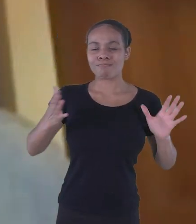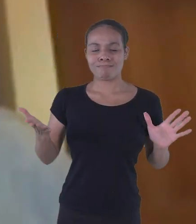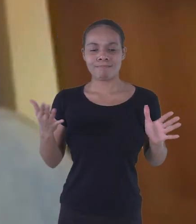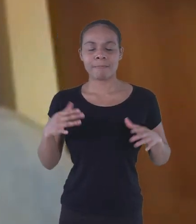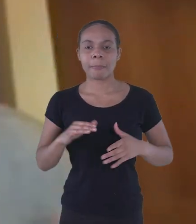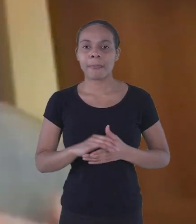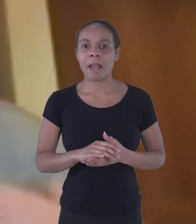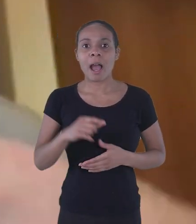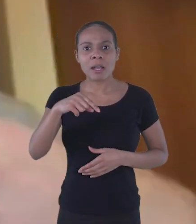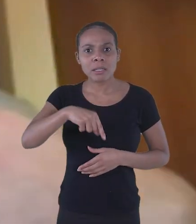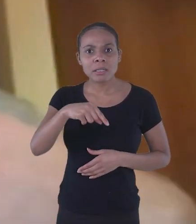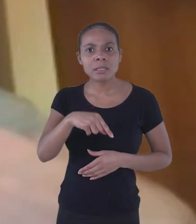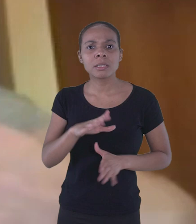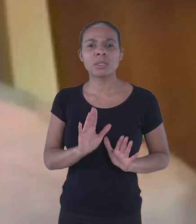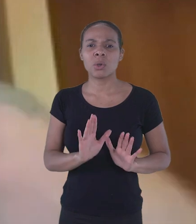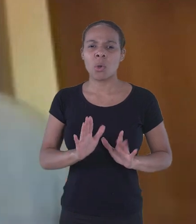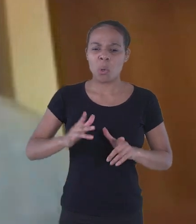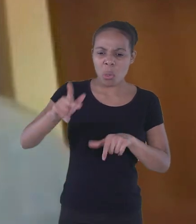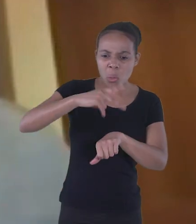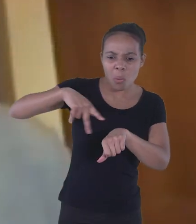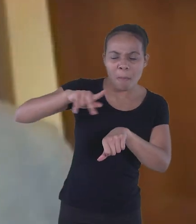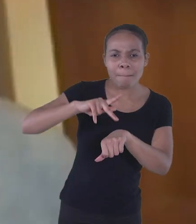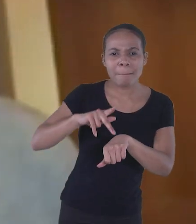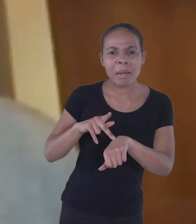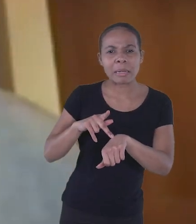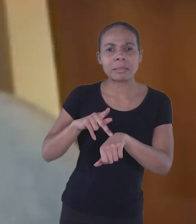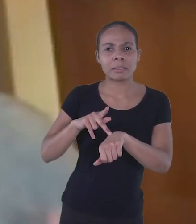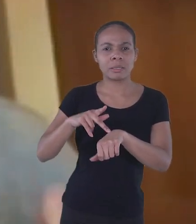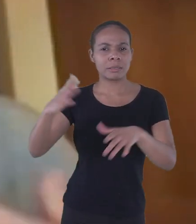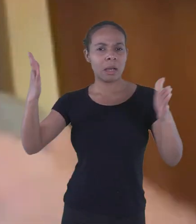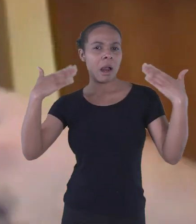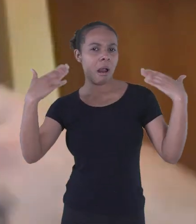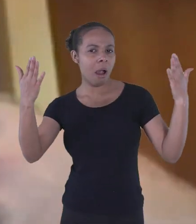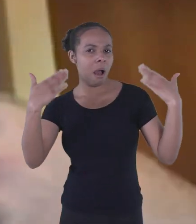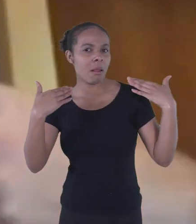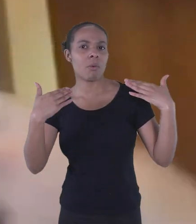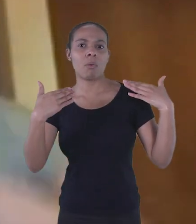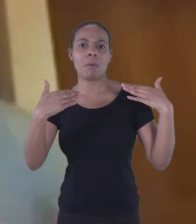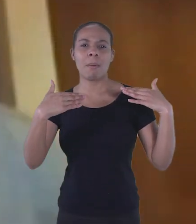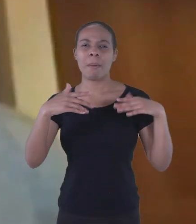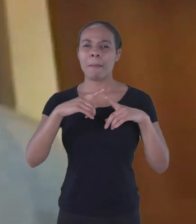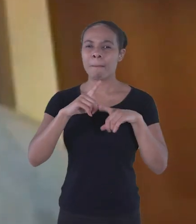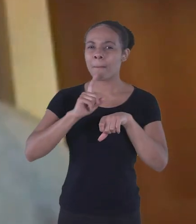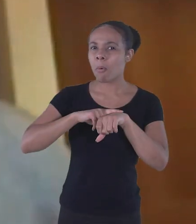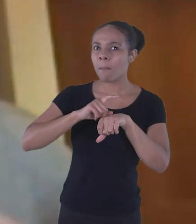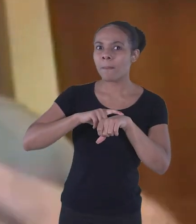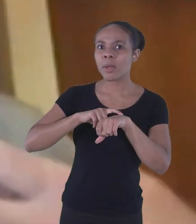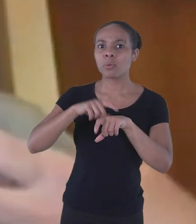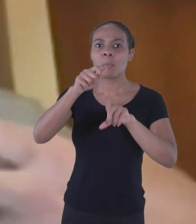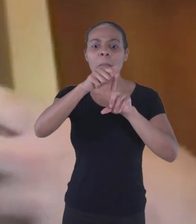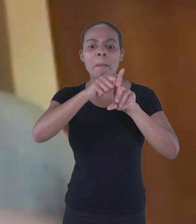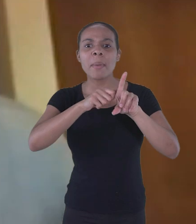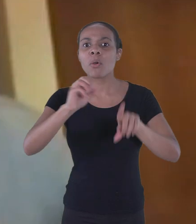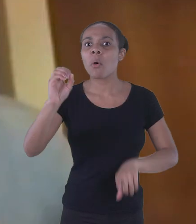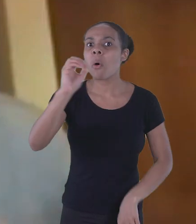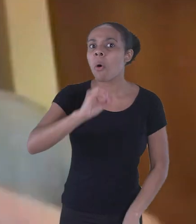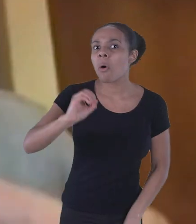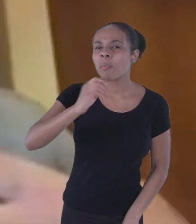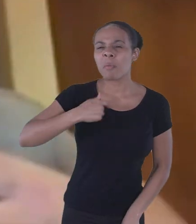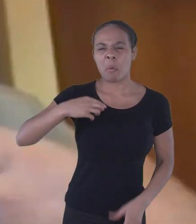tropical? No outubro, normalmente, é o Yom Kippur, já é quente, e eu